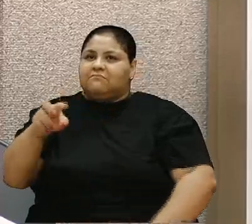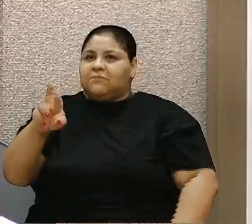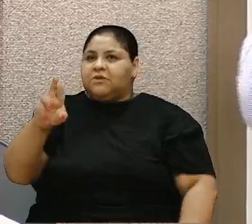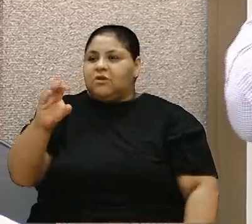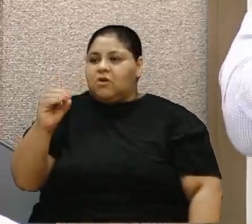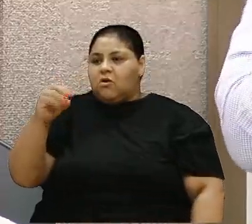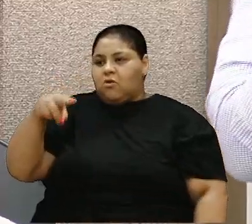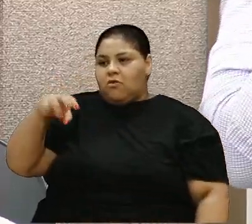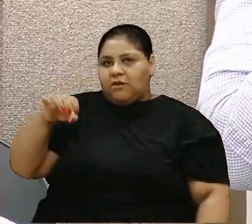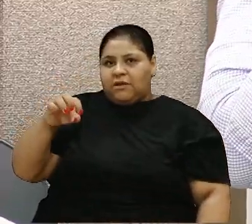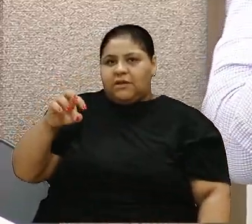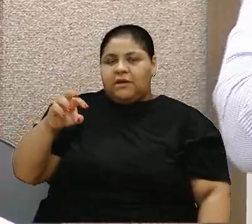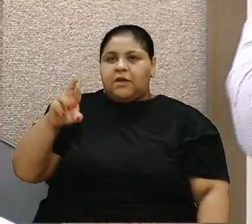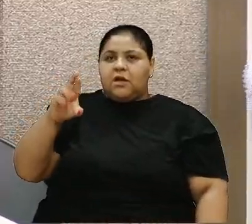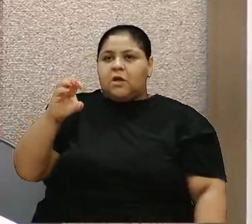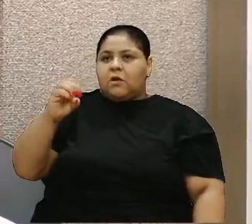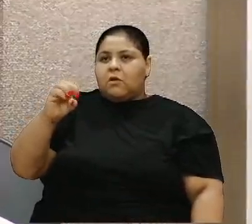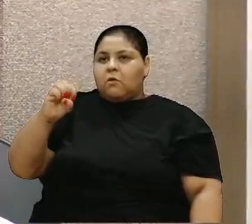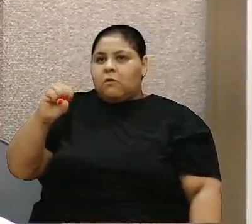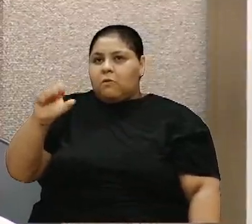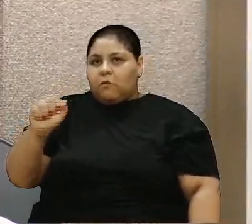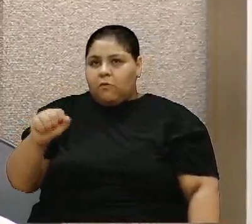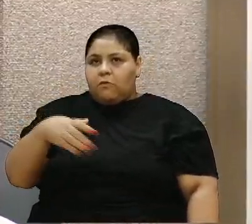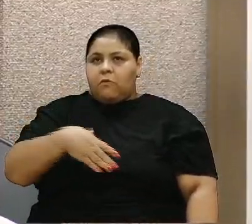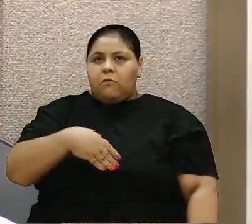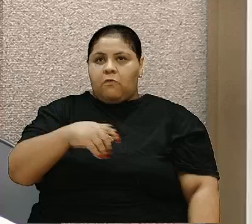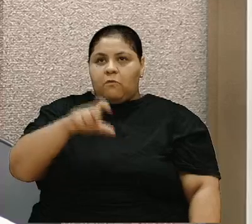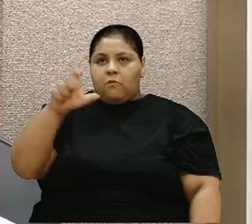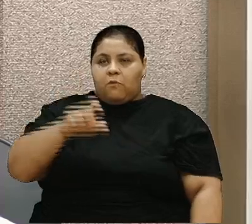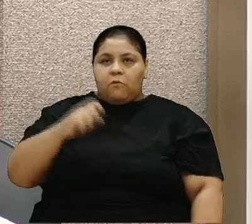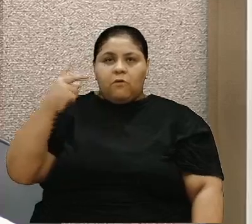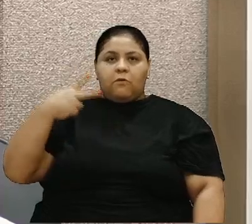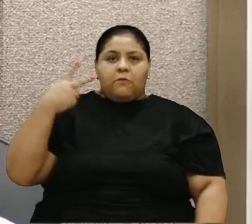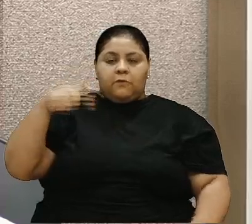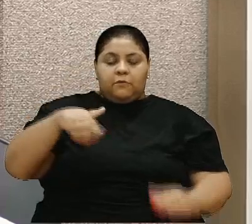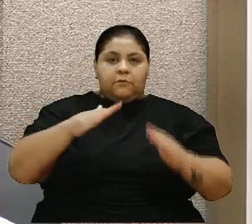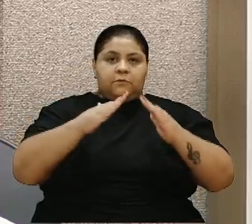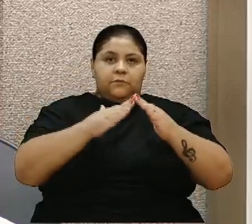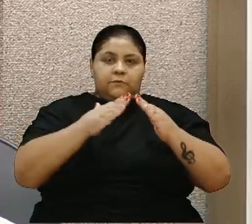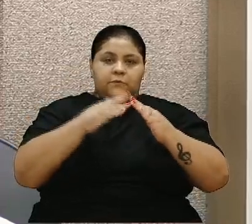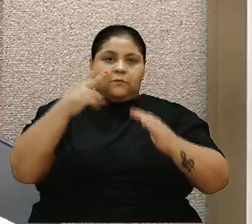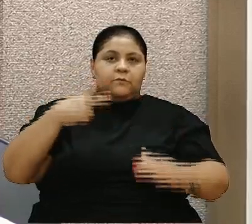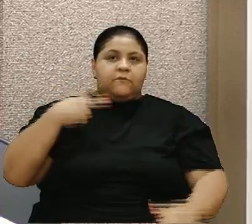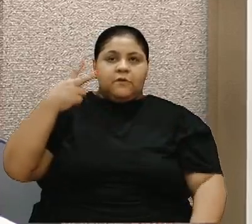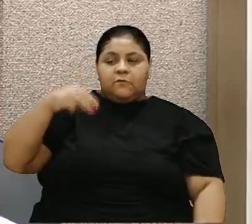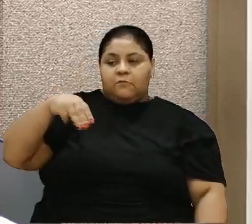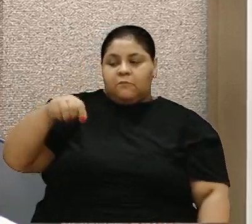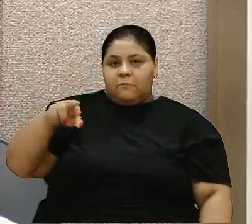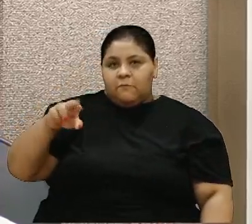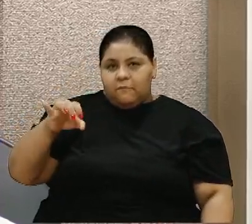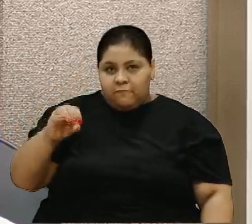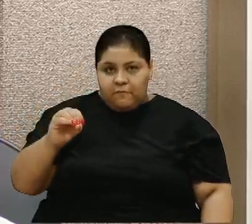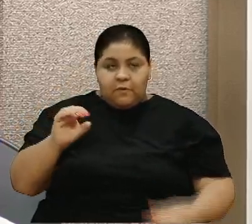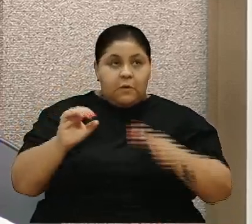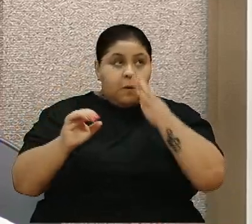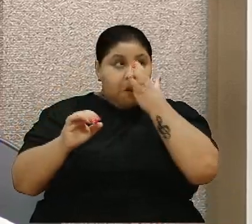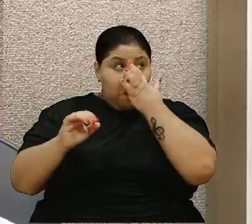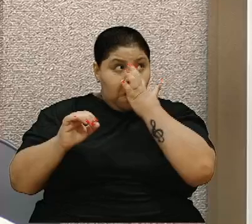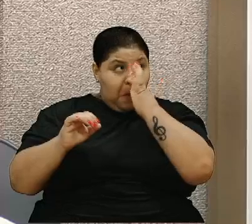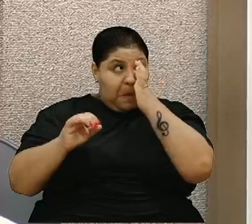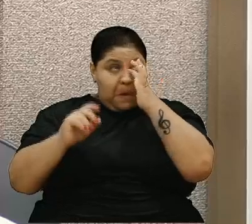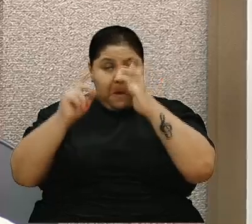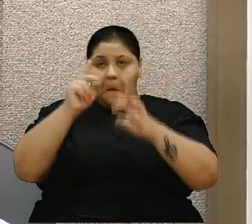Rosa, que filho de um ex-vereador dessa casa, vereador Mário Rosa, um